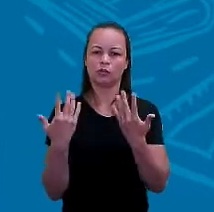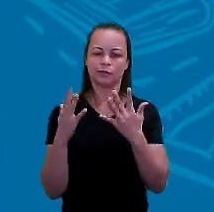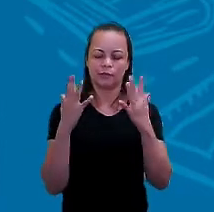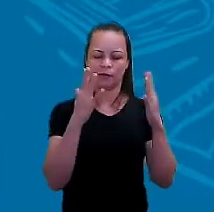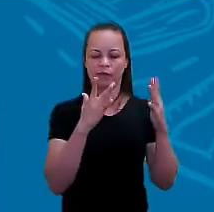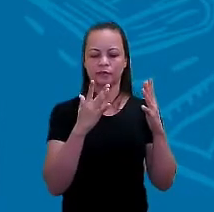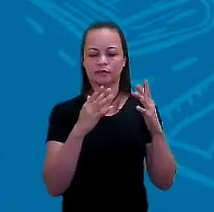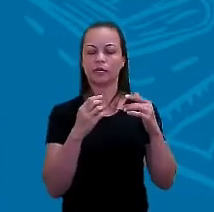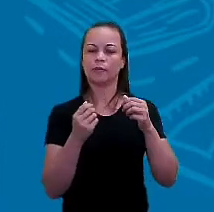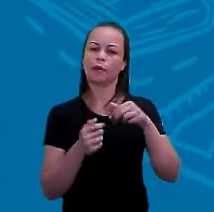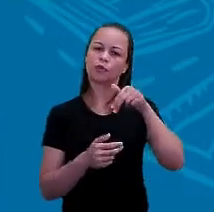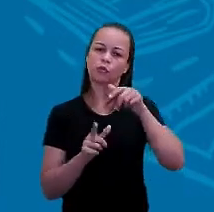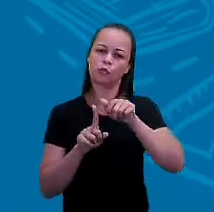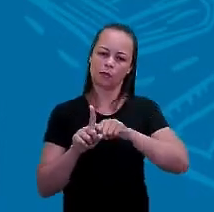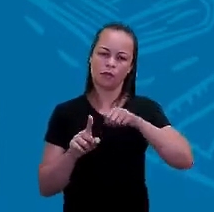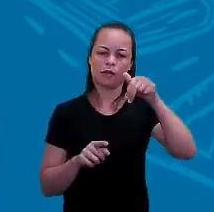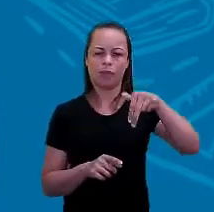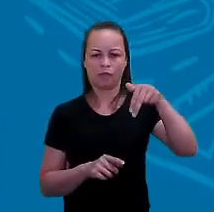novembro. Sim, também.